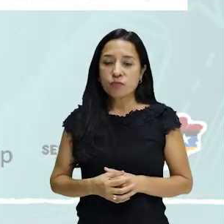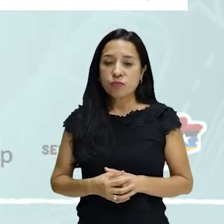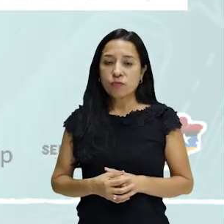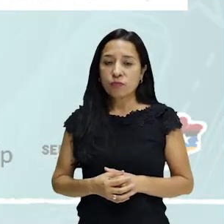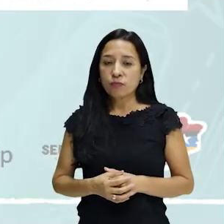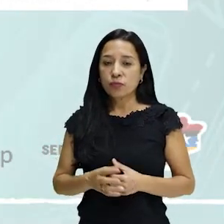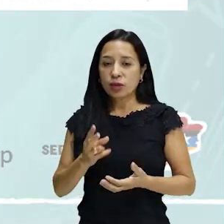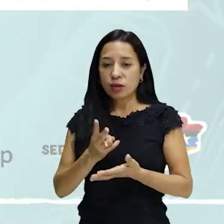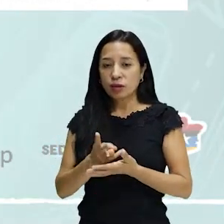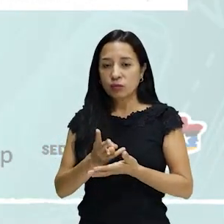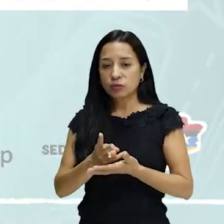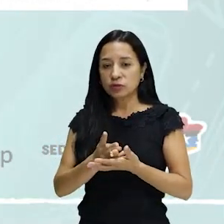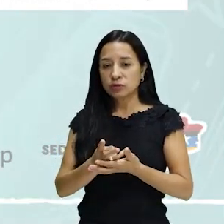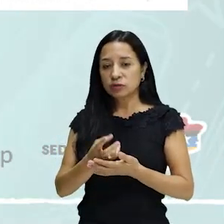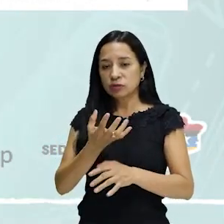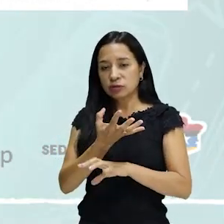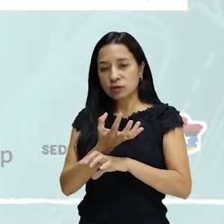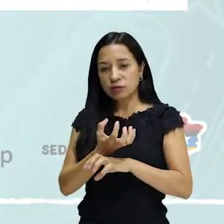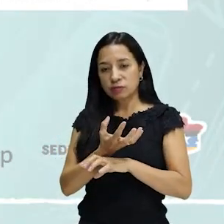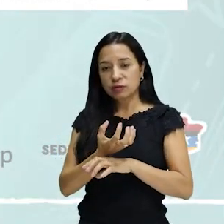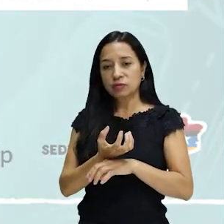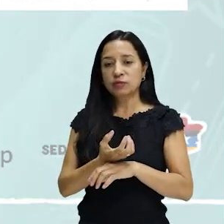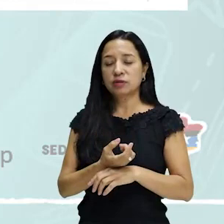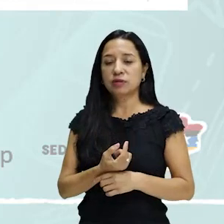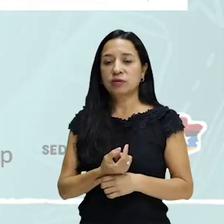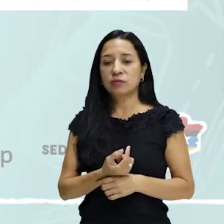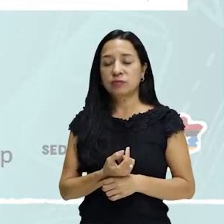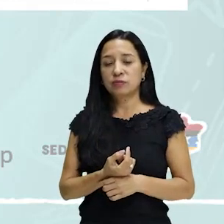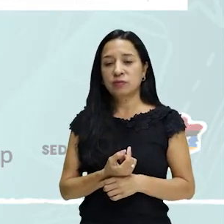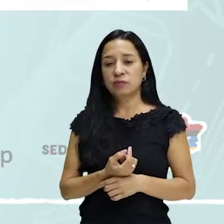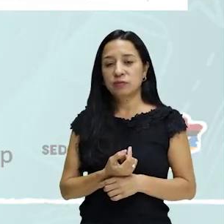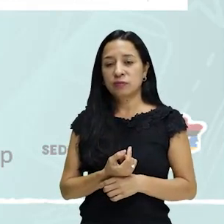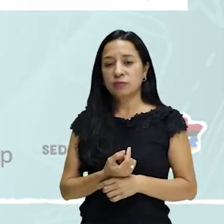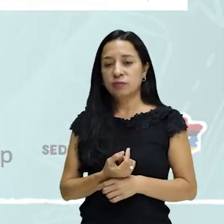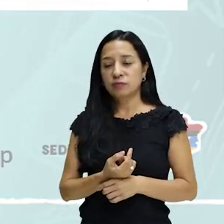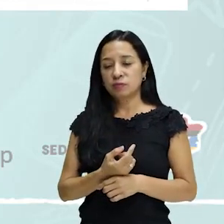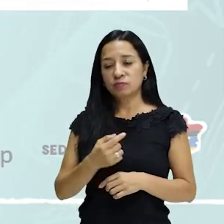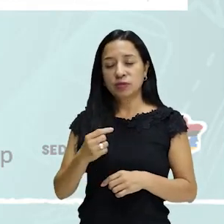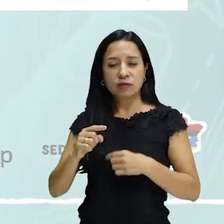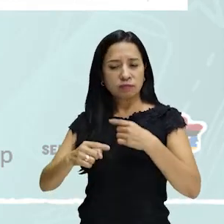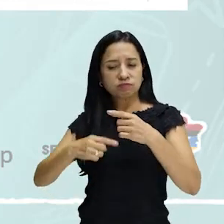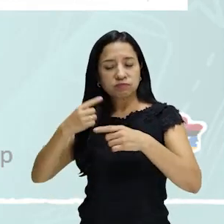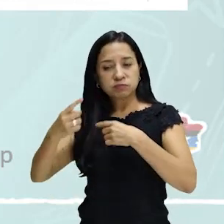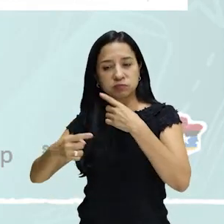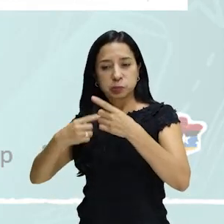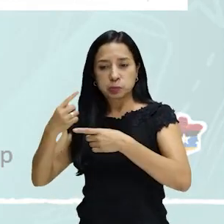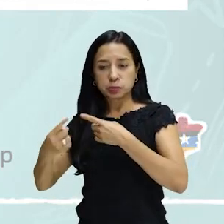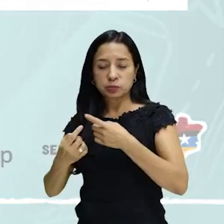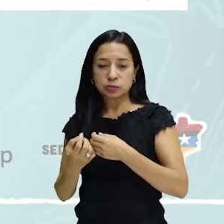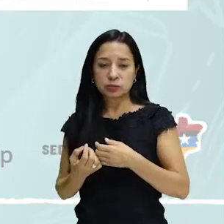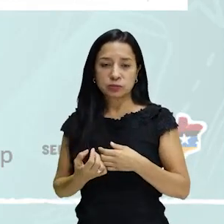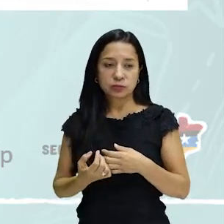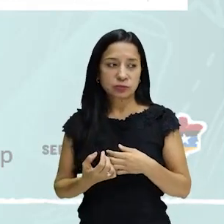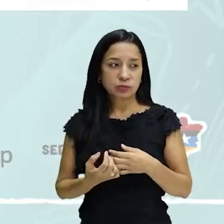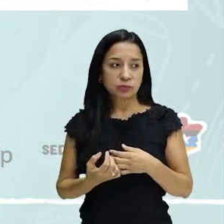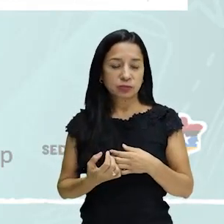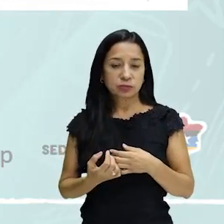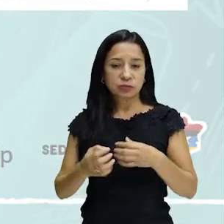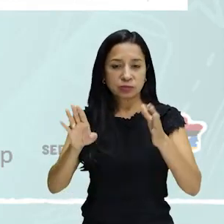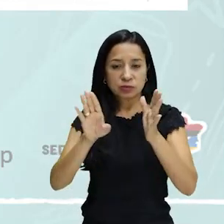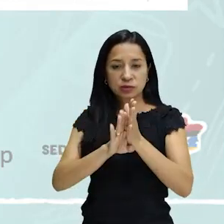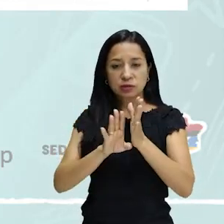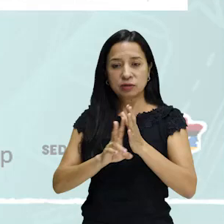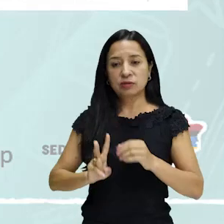constante gravitacional ela vem depois, né? Assim, a medição vem depois, né? Ok? Então chegaram